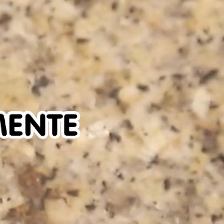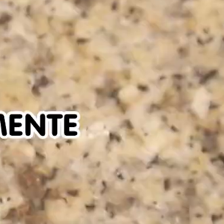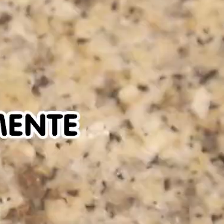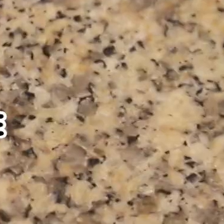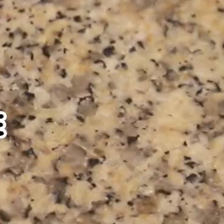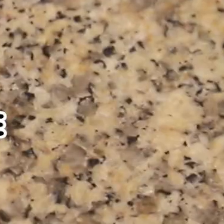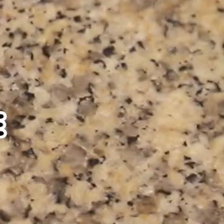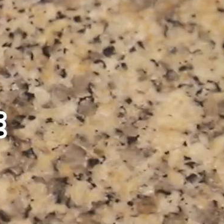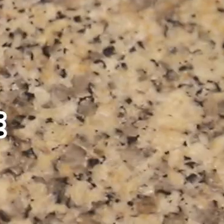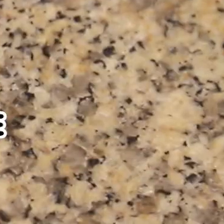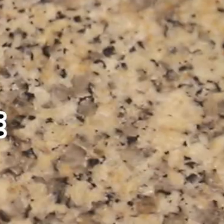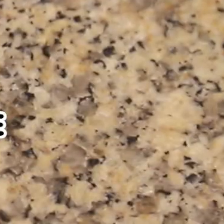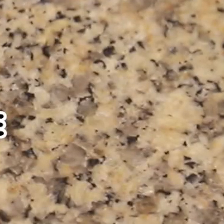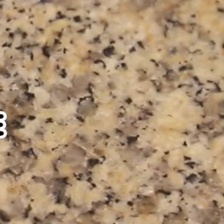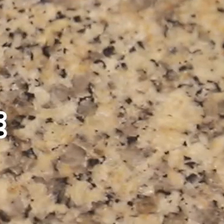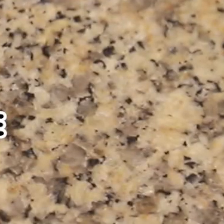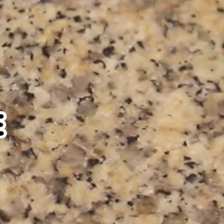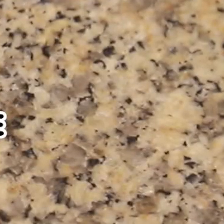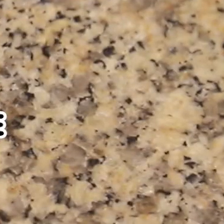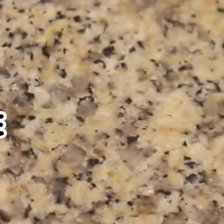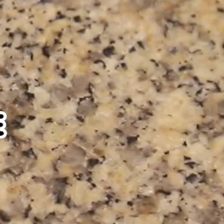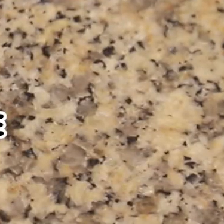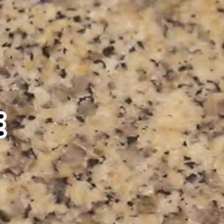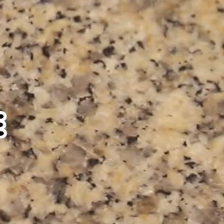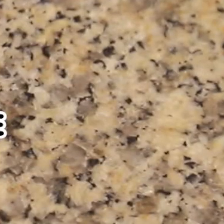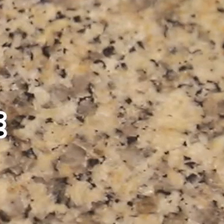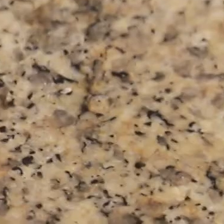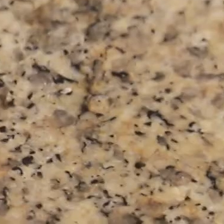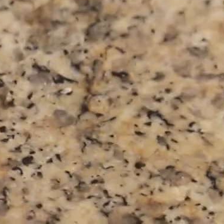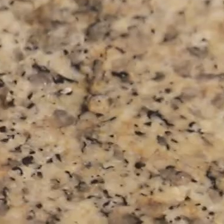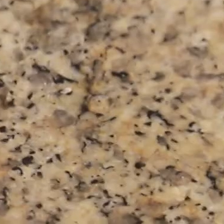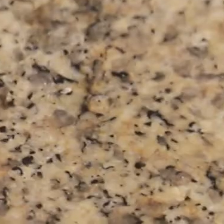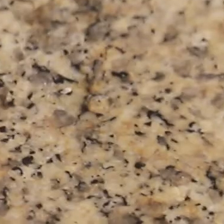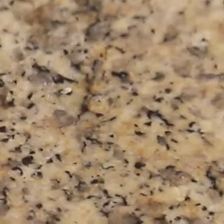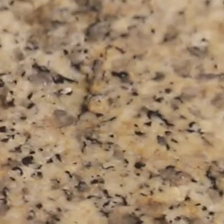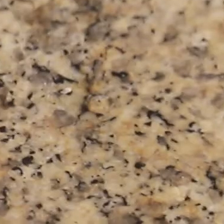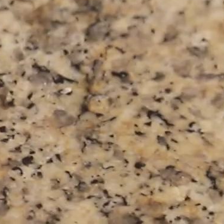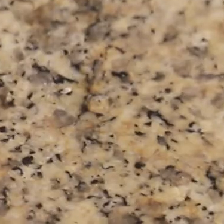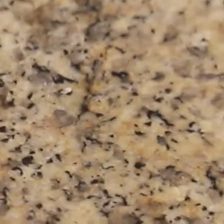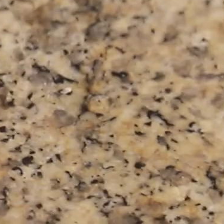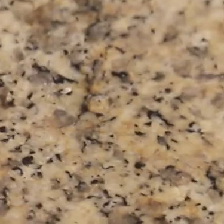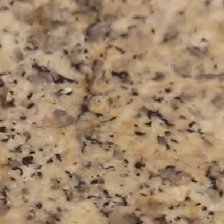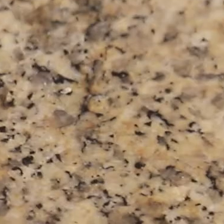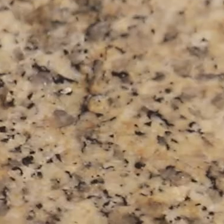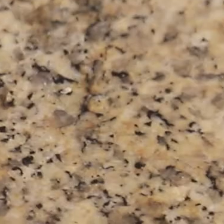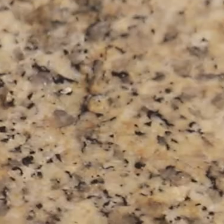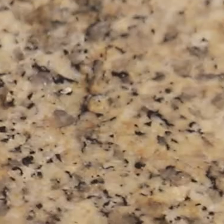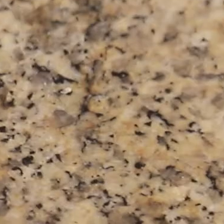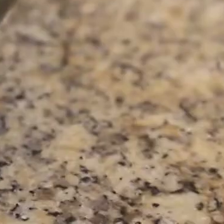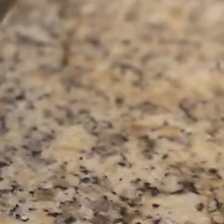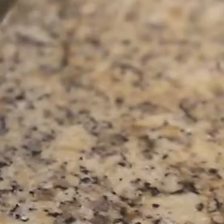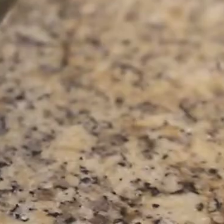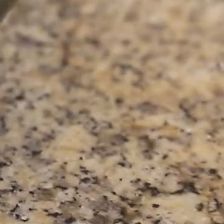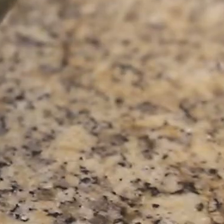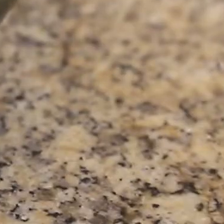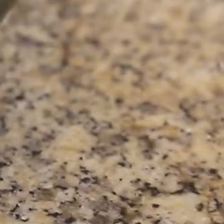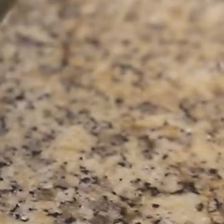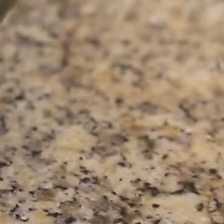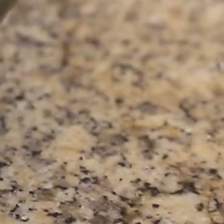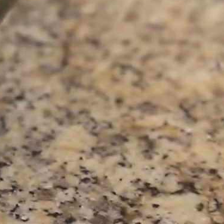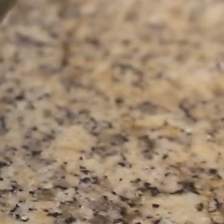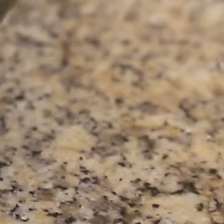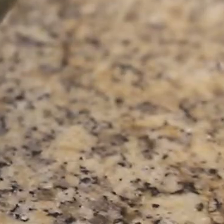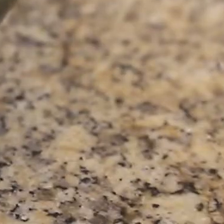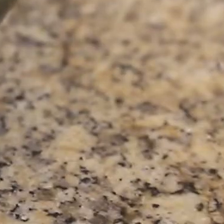semente, 1/2 colher de sopa de páprica picante, 1/2 colher de sopa de cominho em pó, sementes de